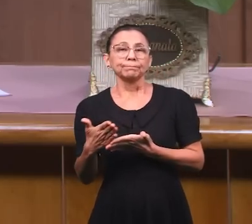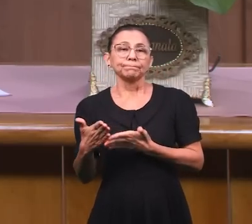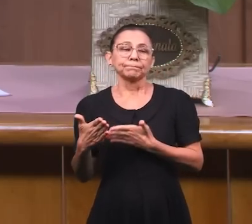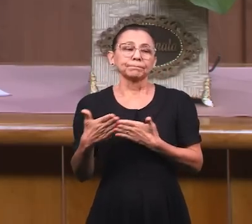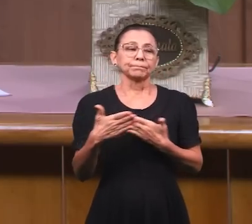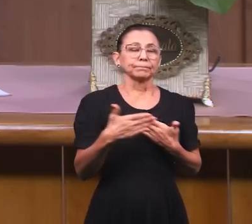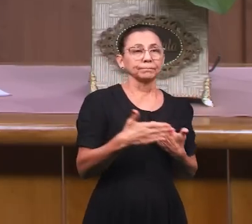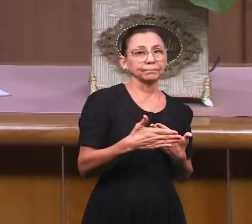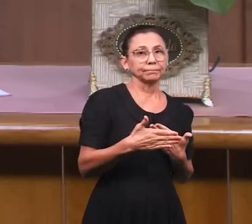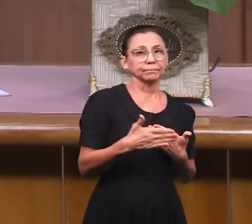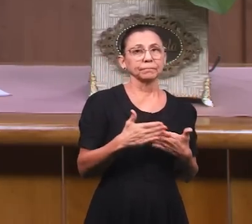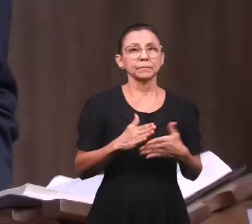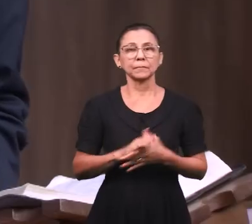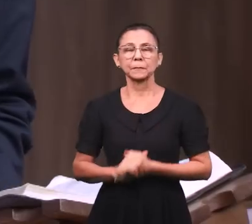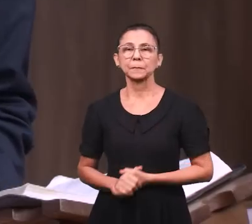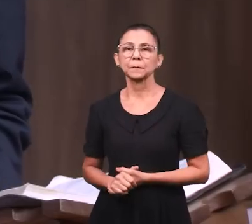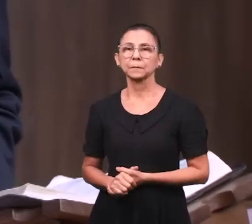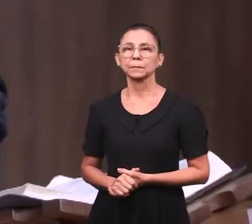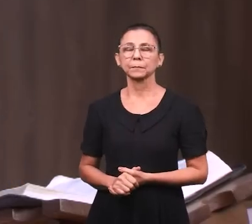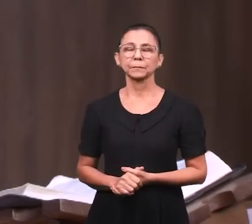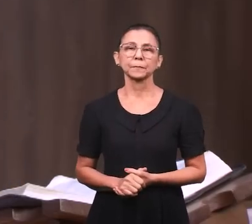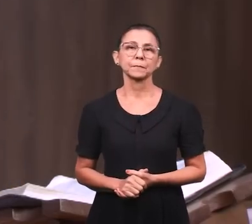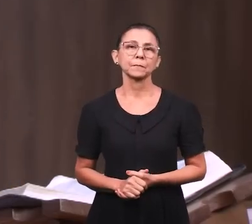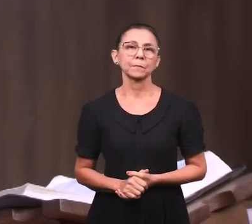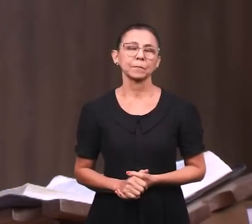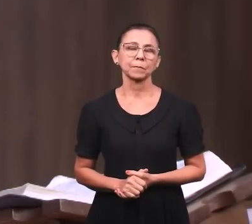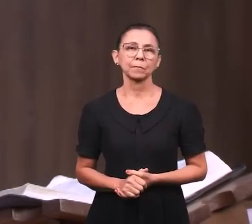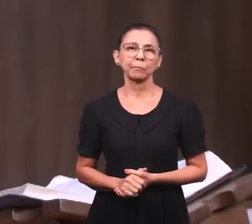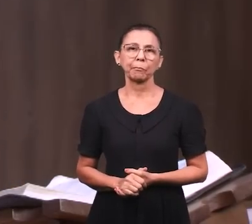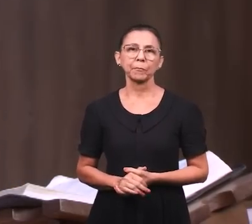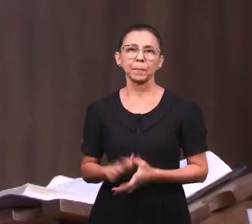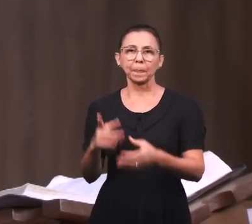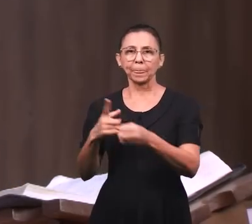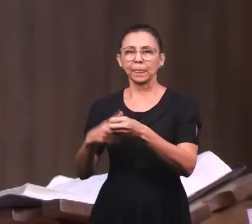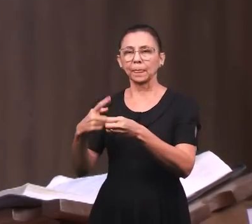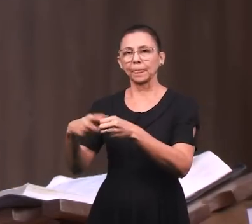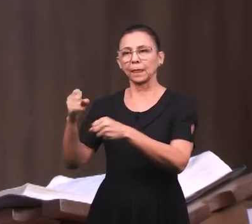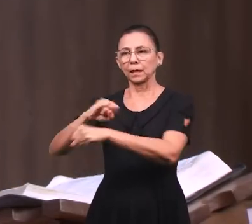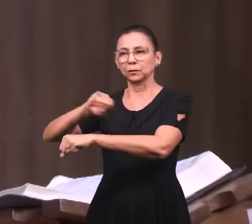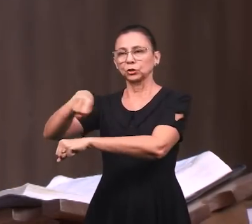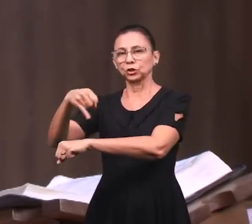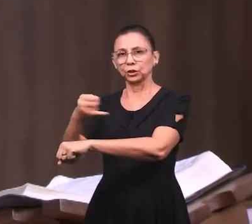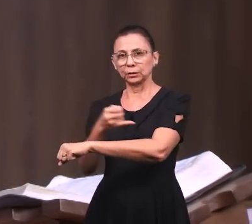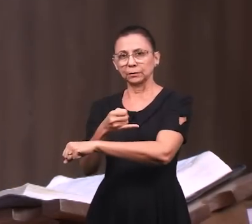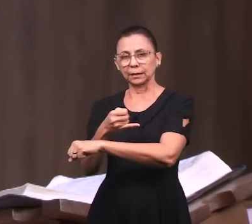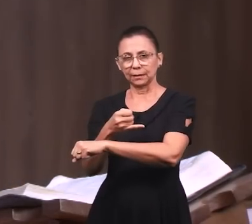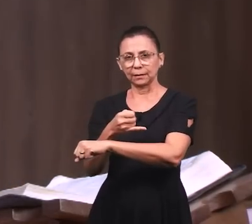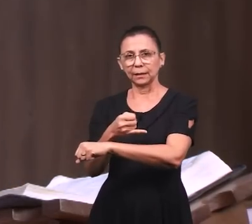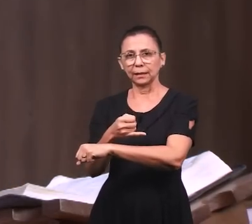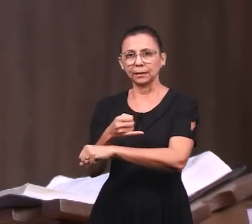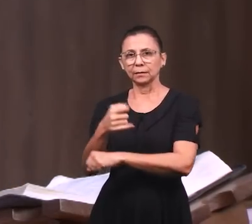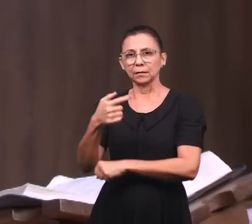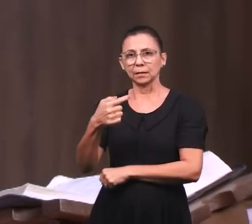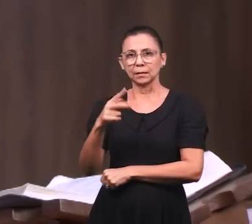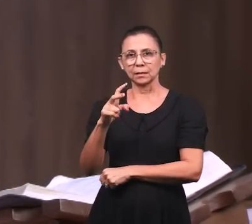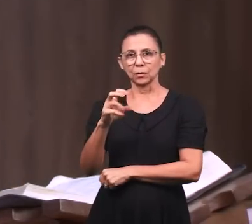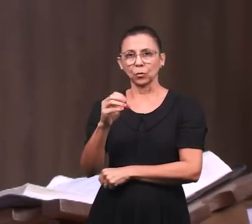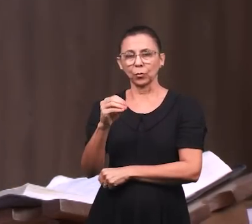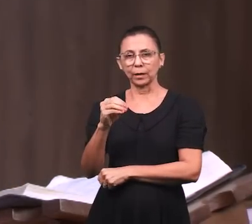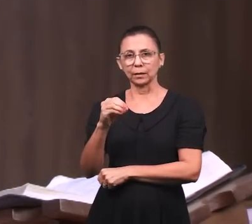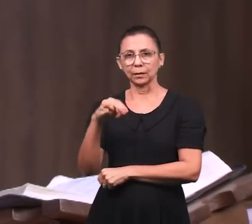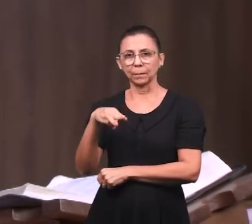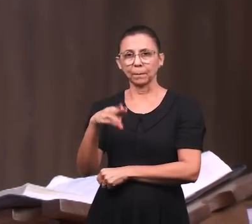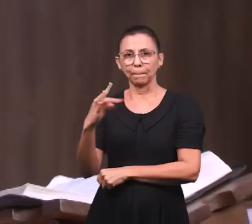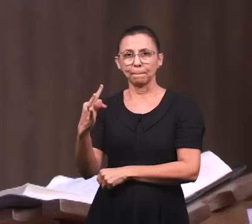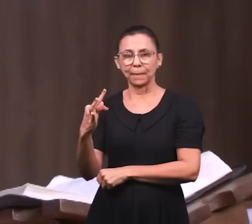descida. Jerusalém, ela fica, a altitude de Jerusalém é 750 metros, nessa ordem, acima do nível do